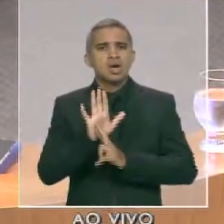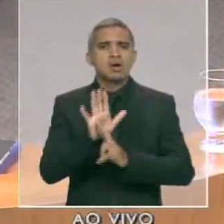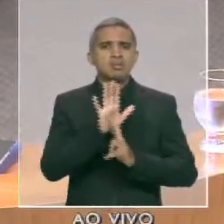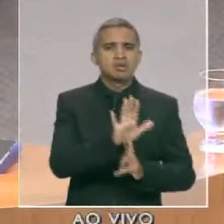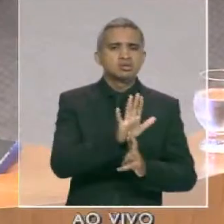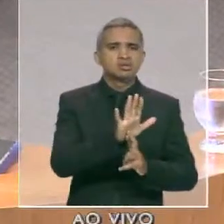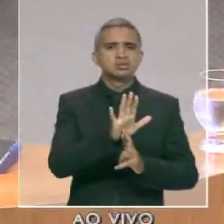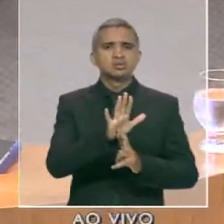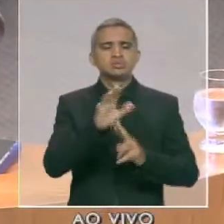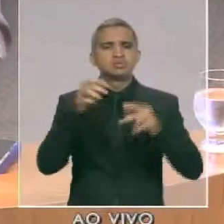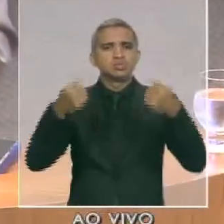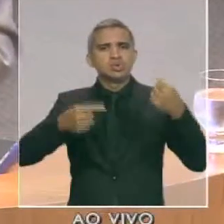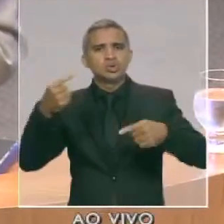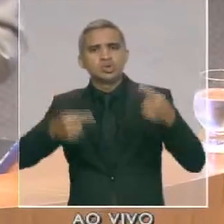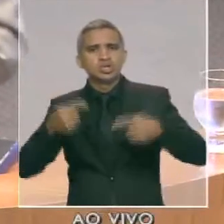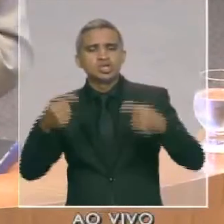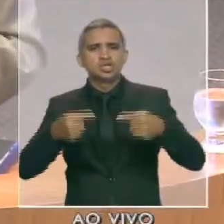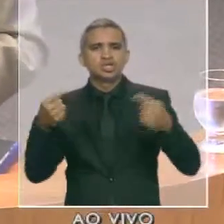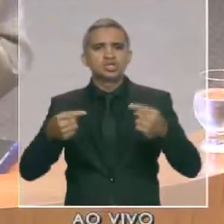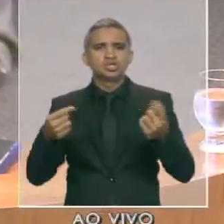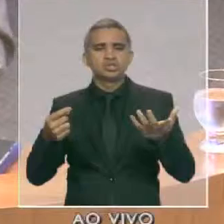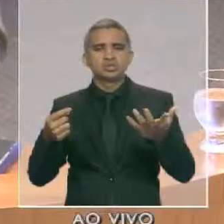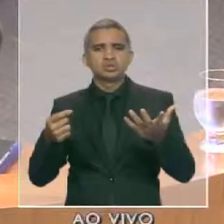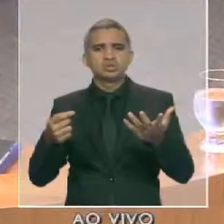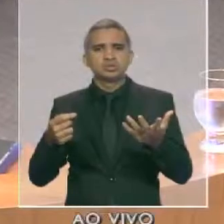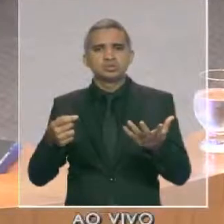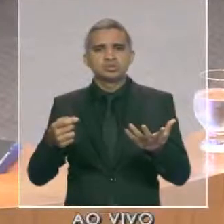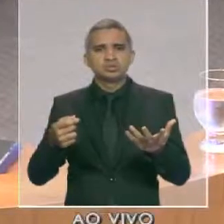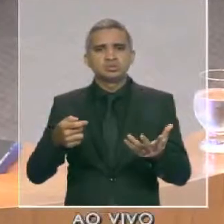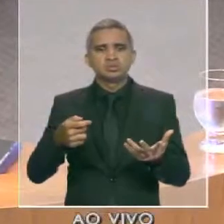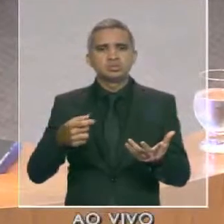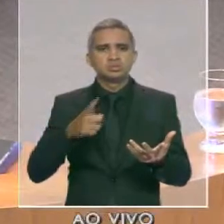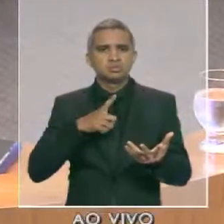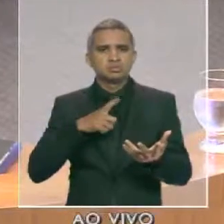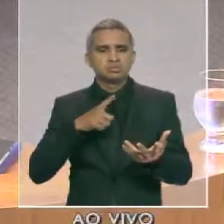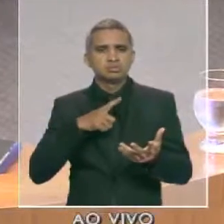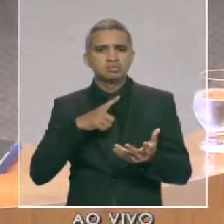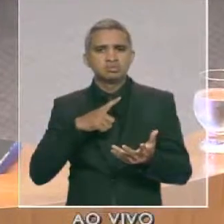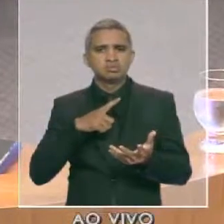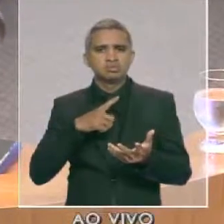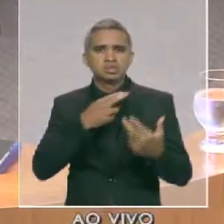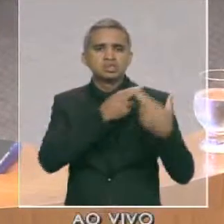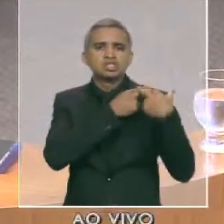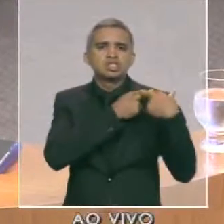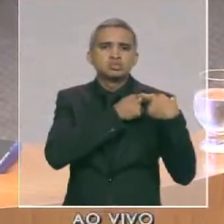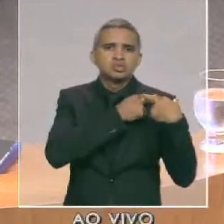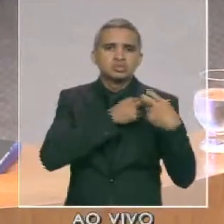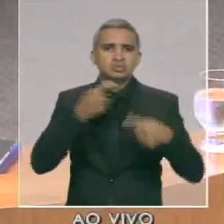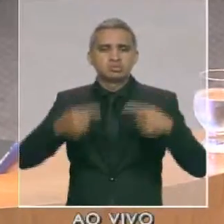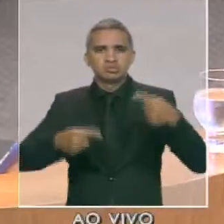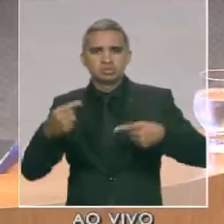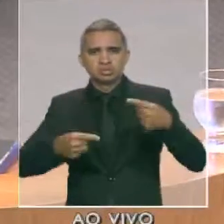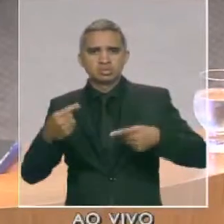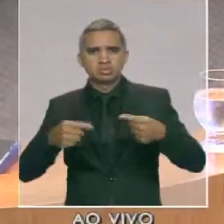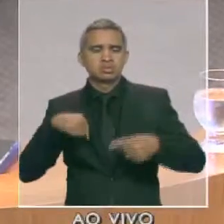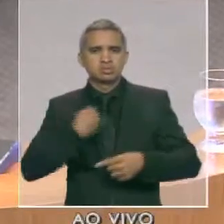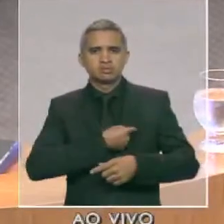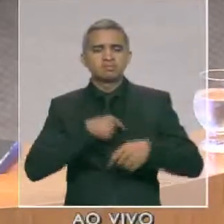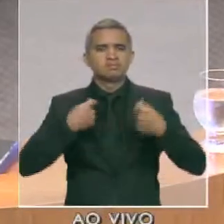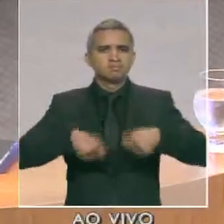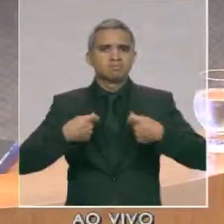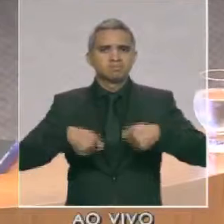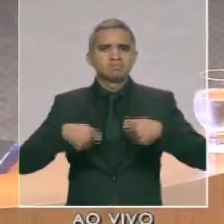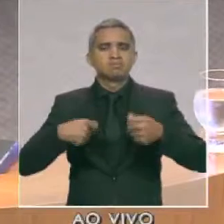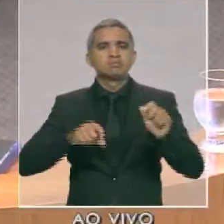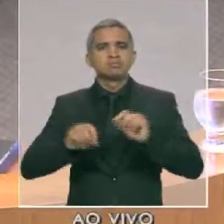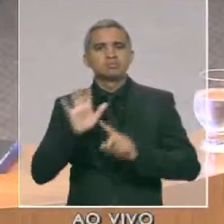políticas, dentro do bojo das nossas obrigações partidárias, possamos realmente externar a sociedade, dando